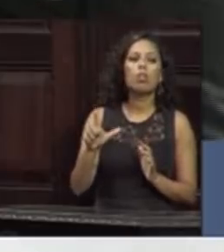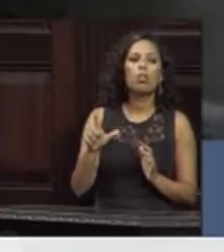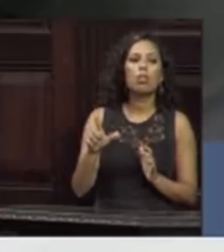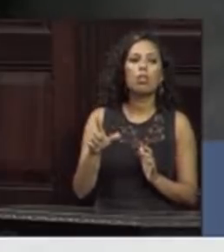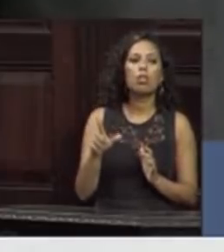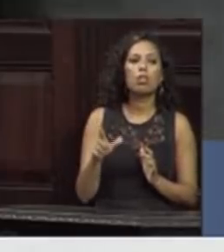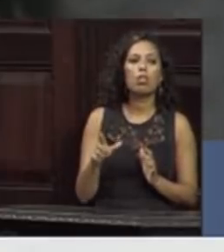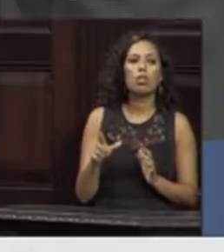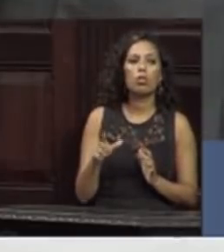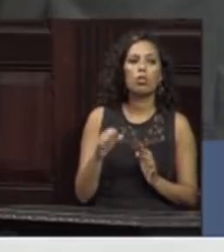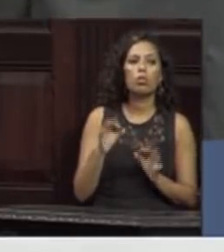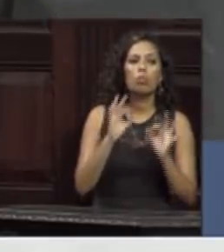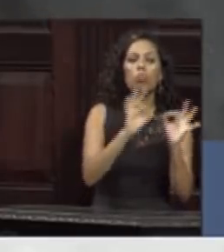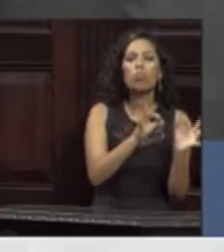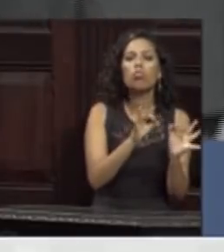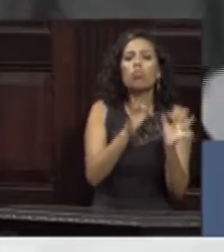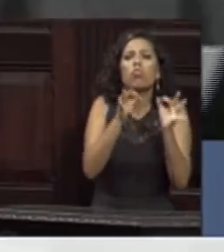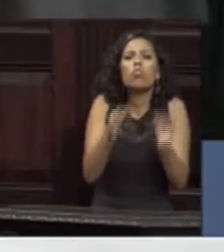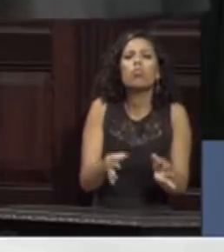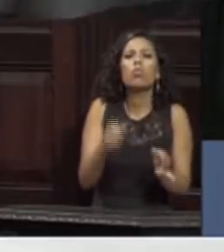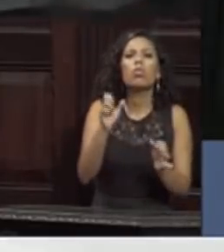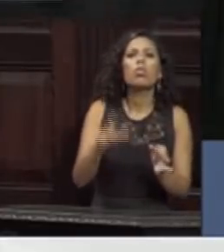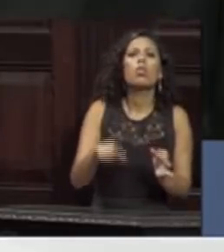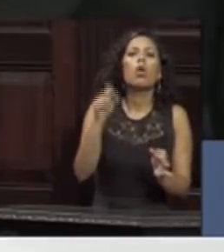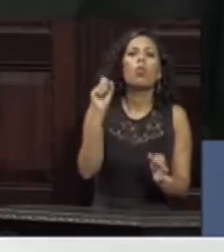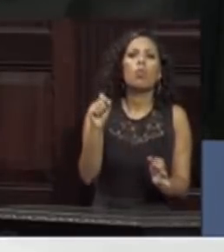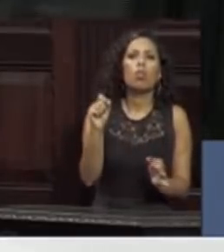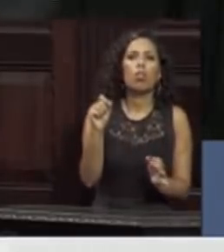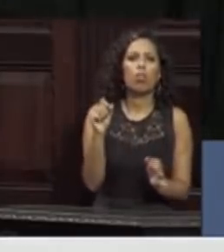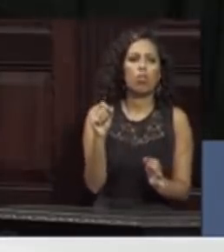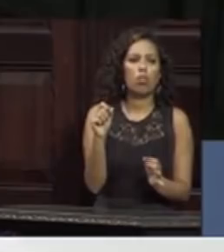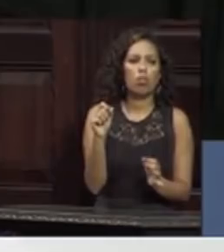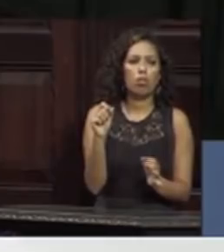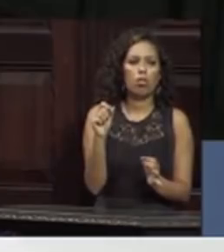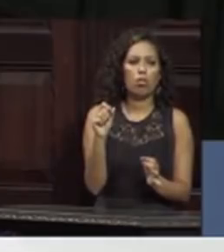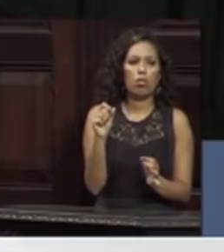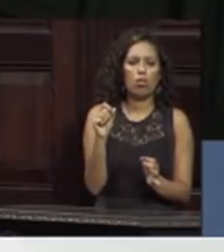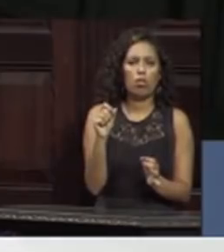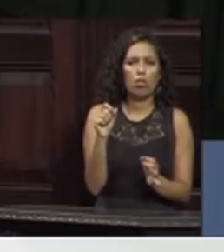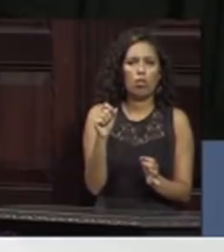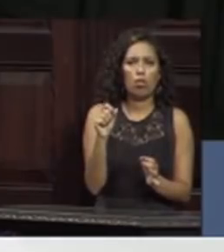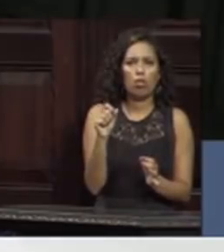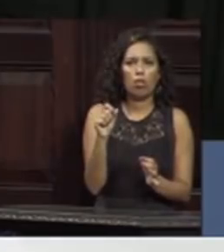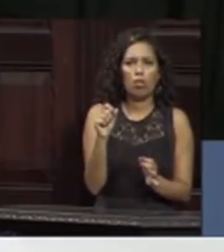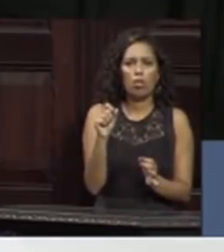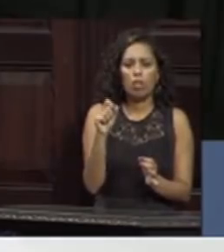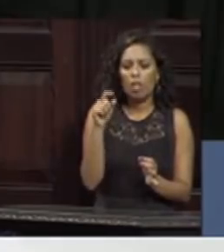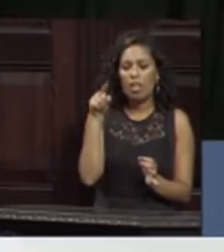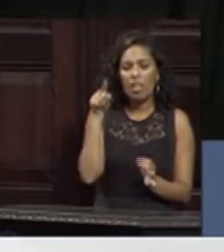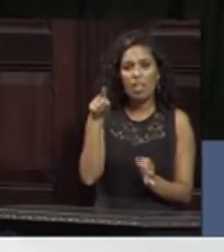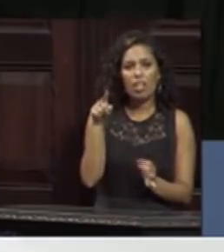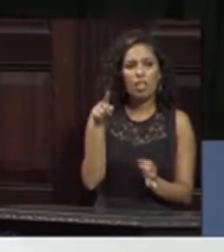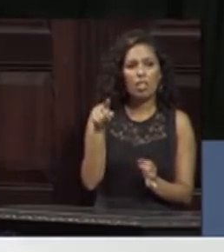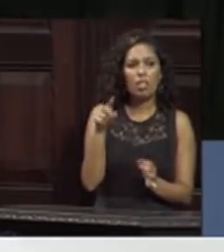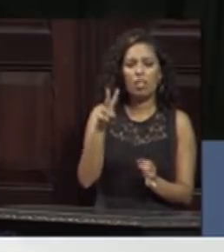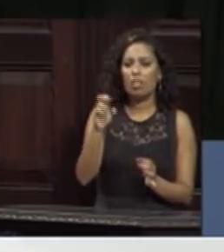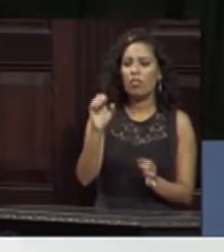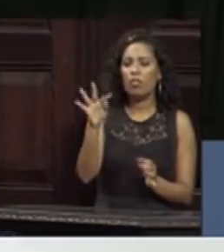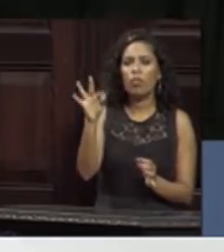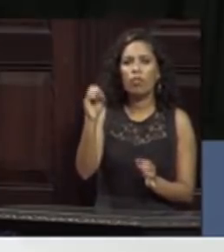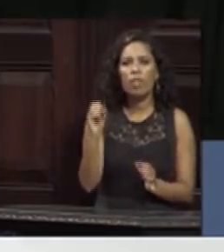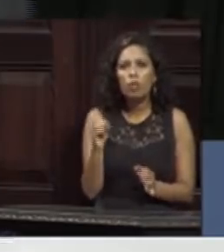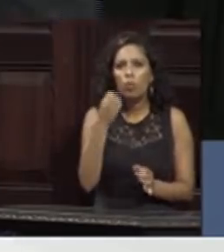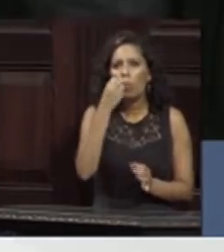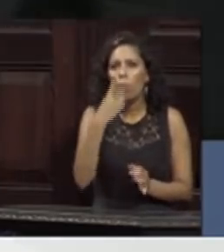que a lógica do Repetro, a lógica geral do Repetro, não é boa para o Rio de Janeiro, ela não é boa. Nós temos que